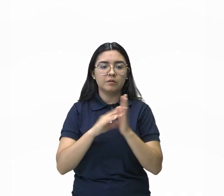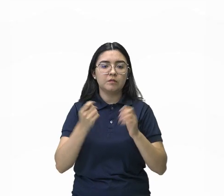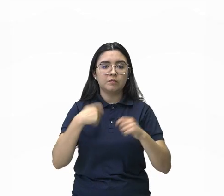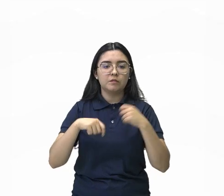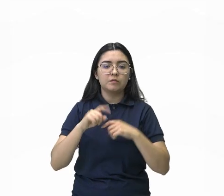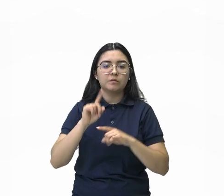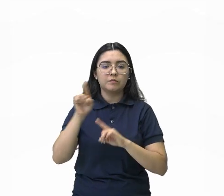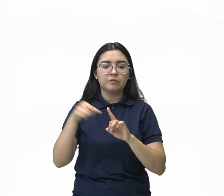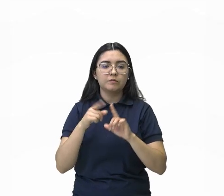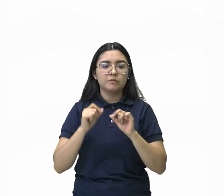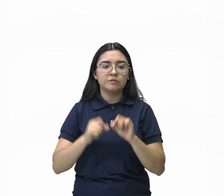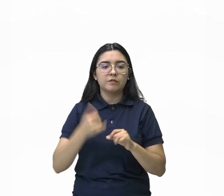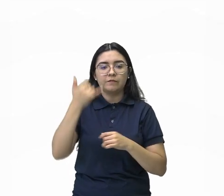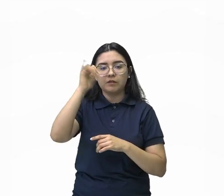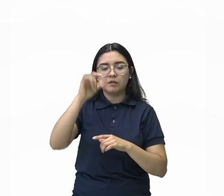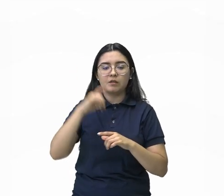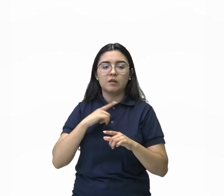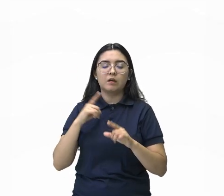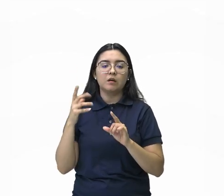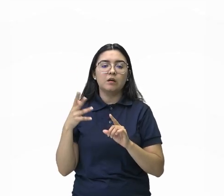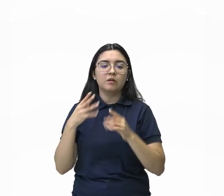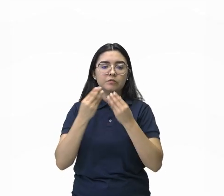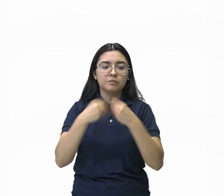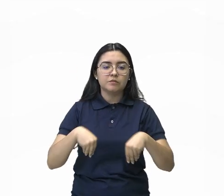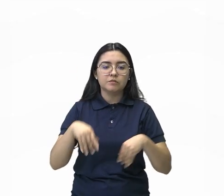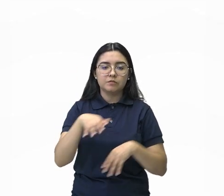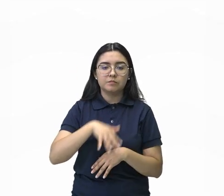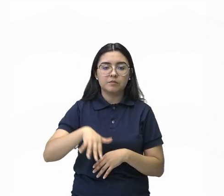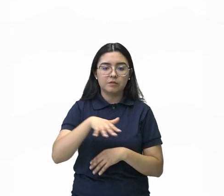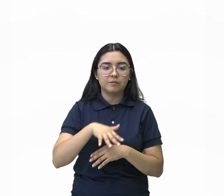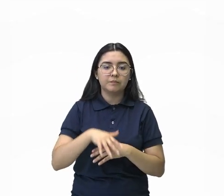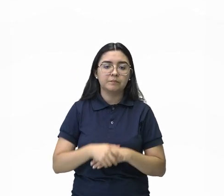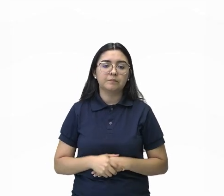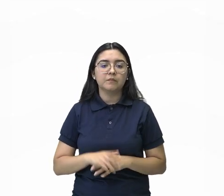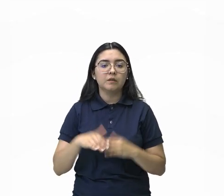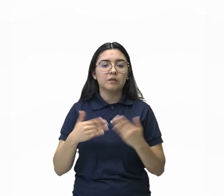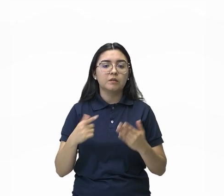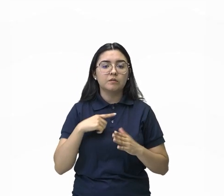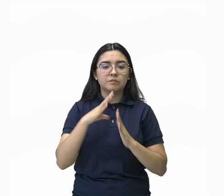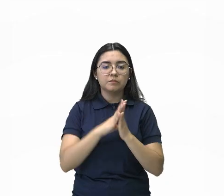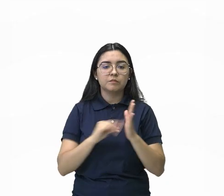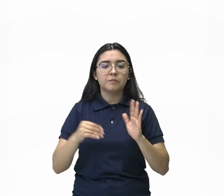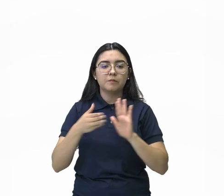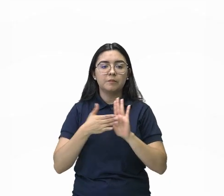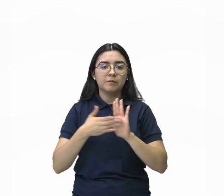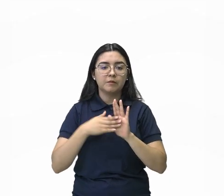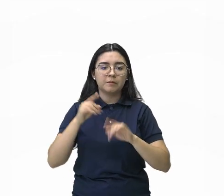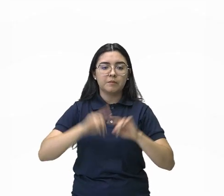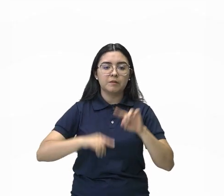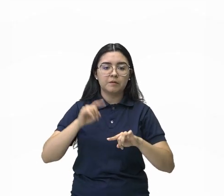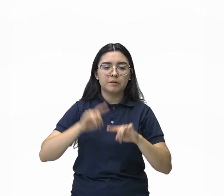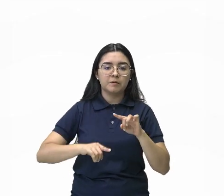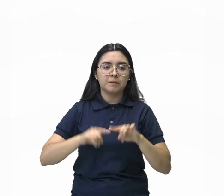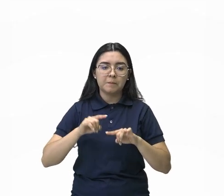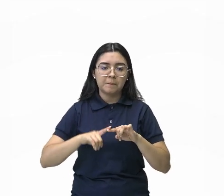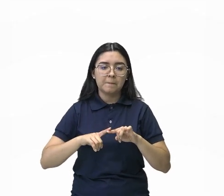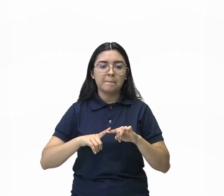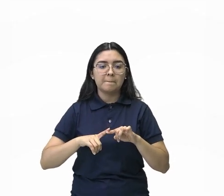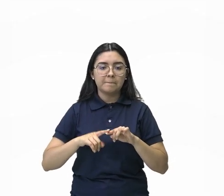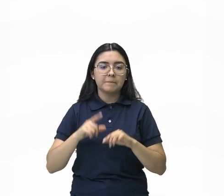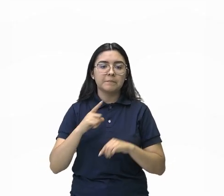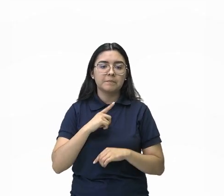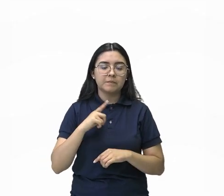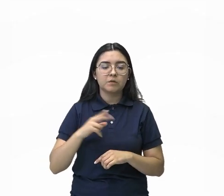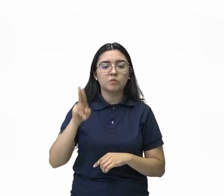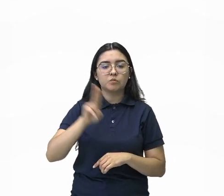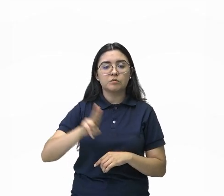o desperdício e o impacto ambiental. Este modelo propõe que os produtos e materiais